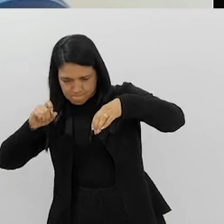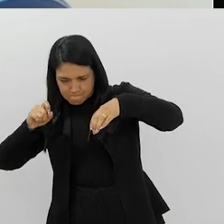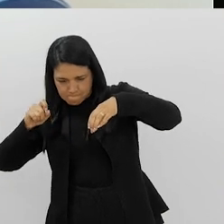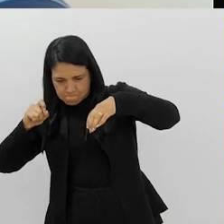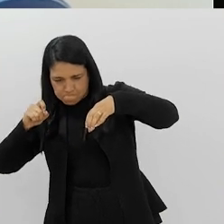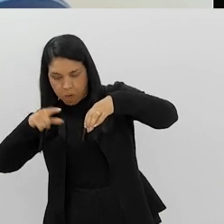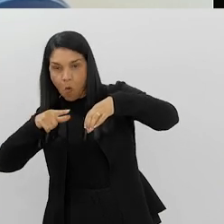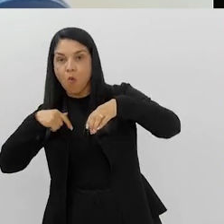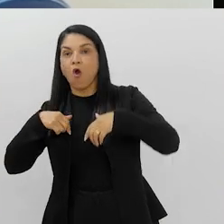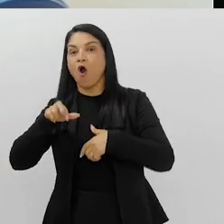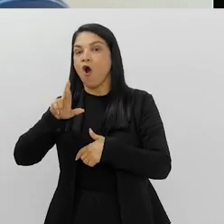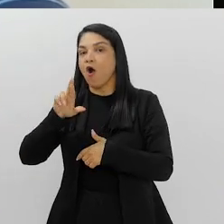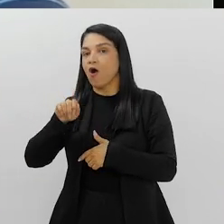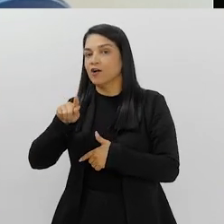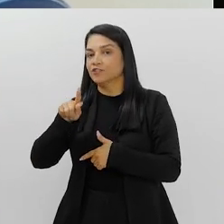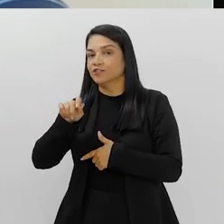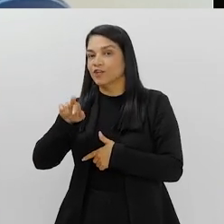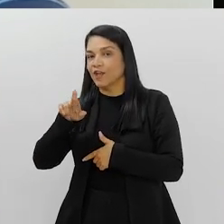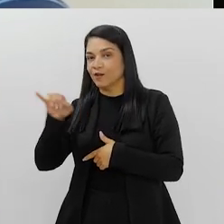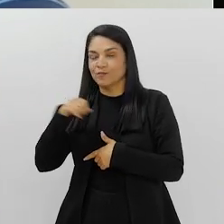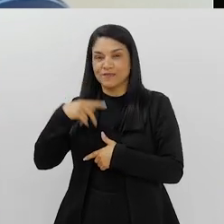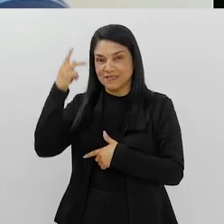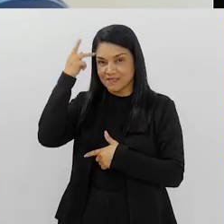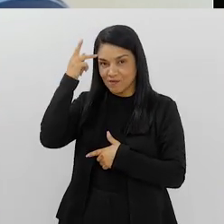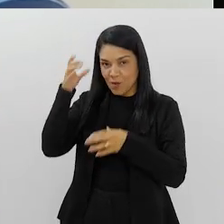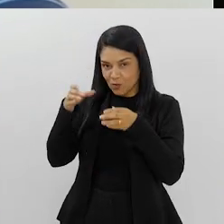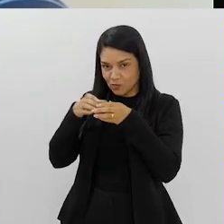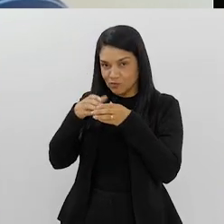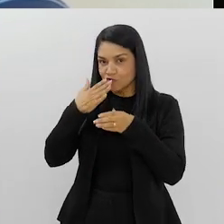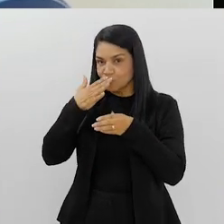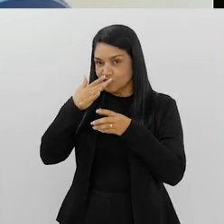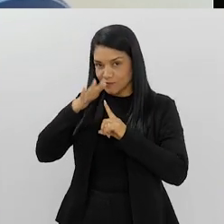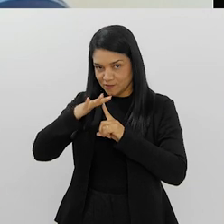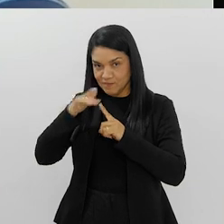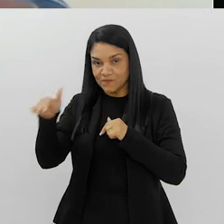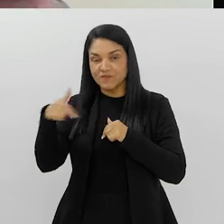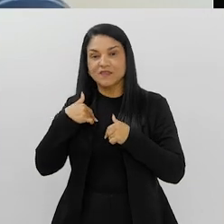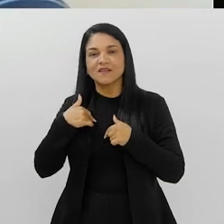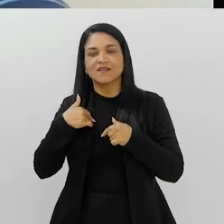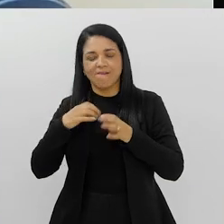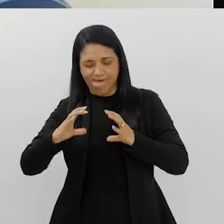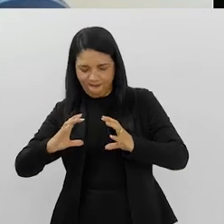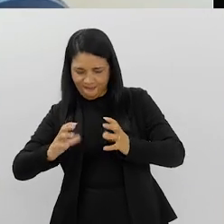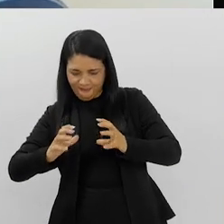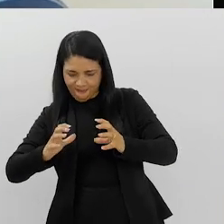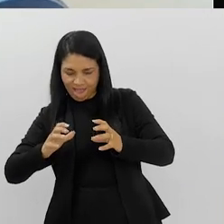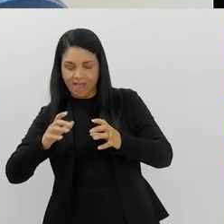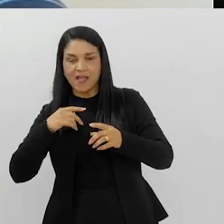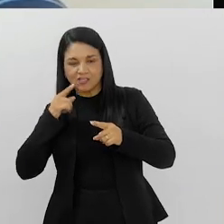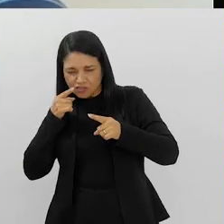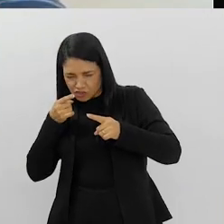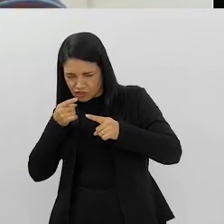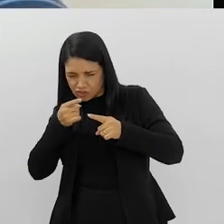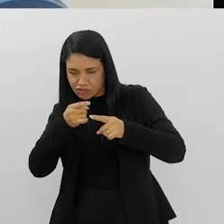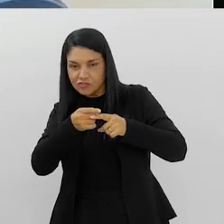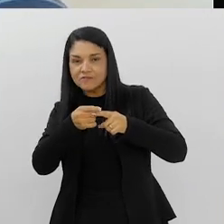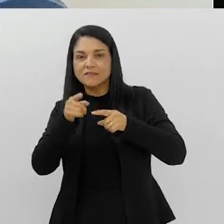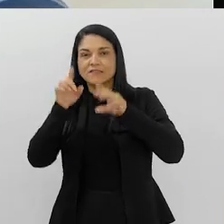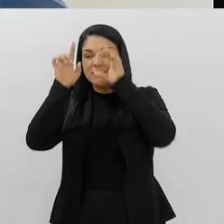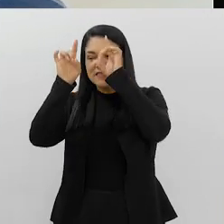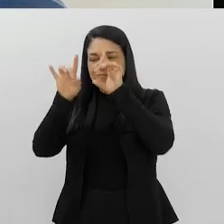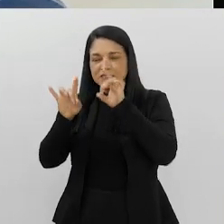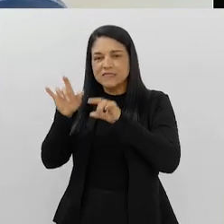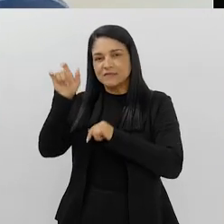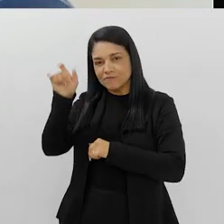né? Isso eu aprendi, o Rogério Ceni, né, quando eu joguei com ele em São Paulo, ele falava que dava mais direção na bola. Então, poxa, ele